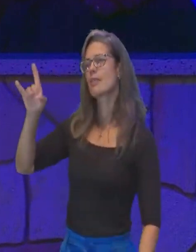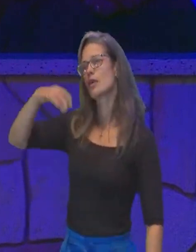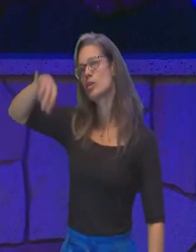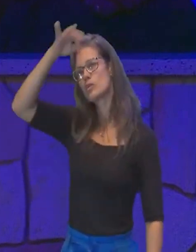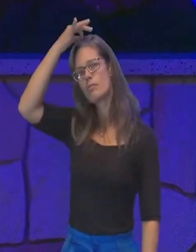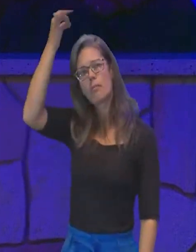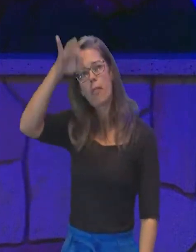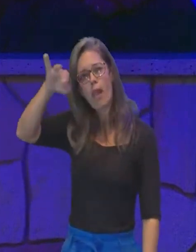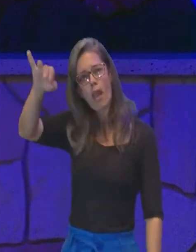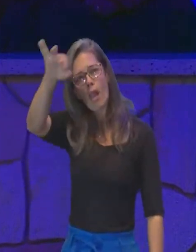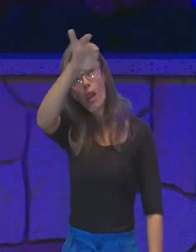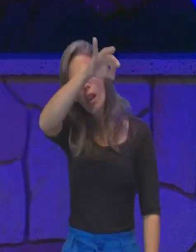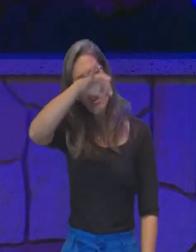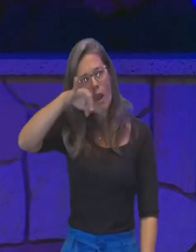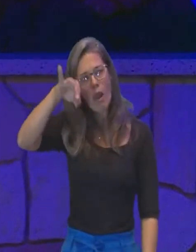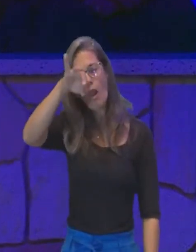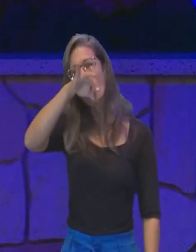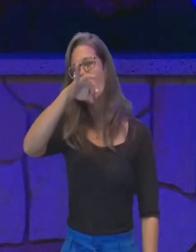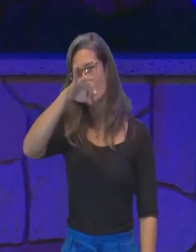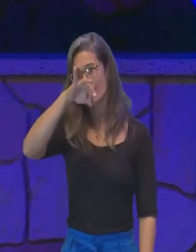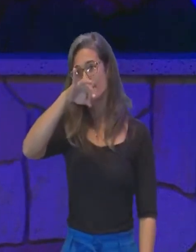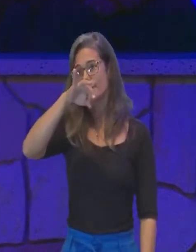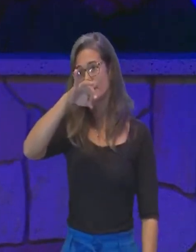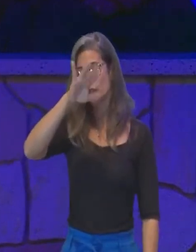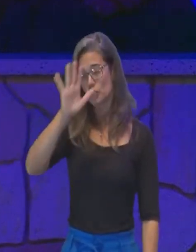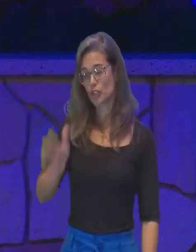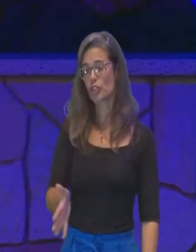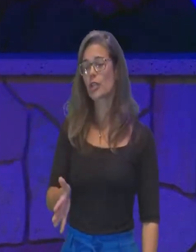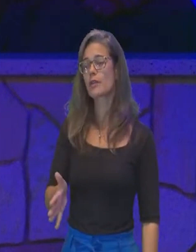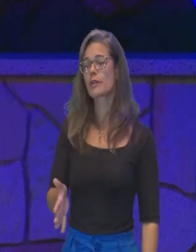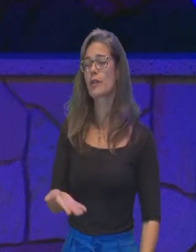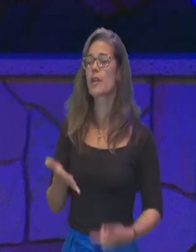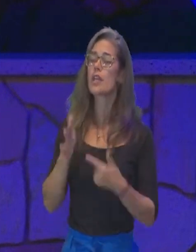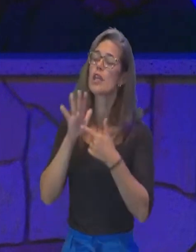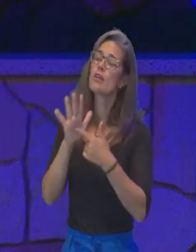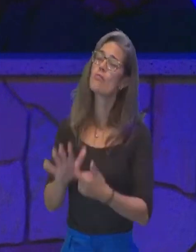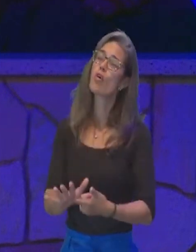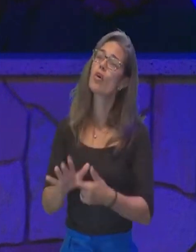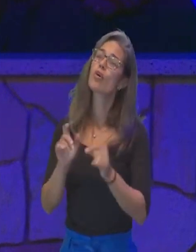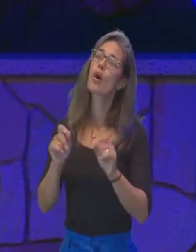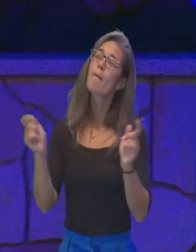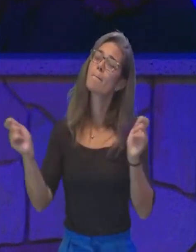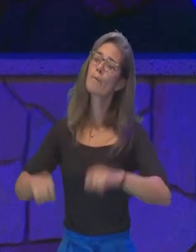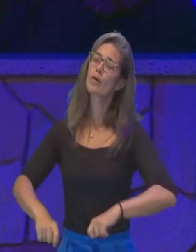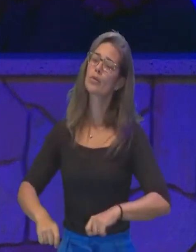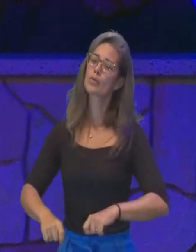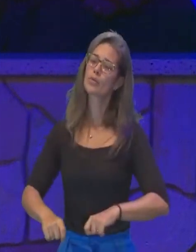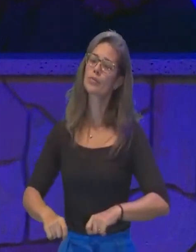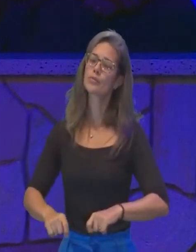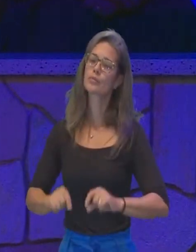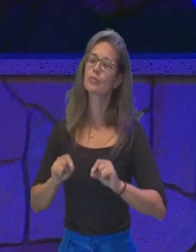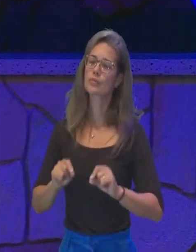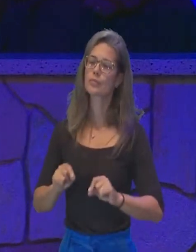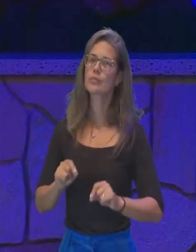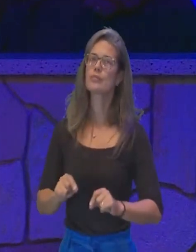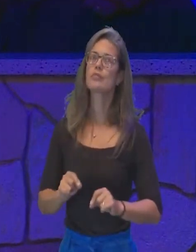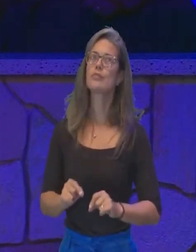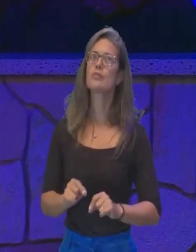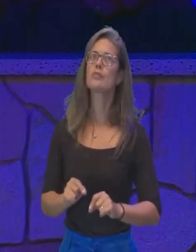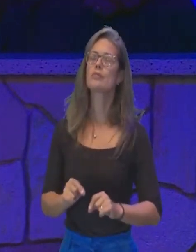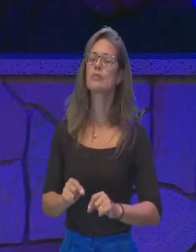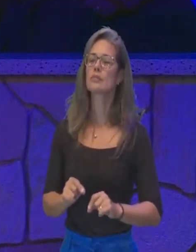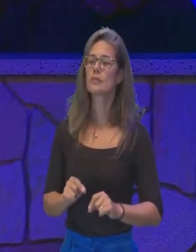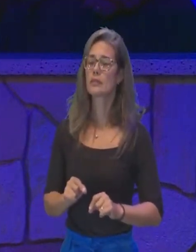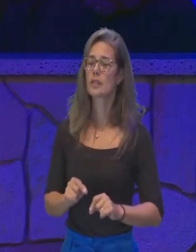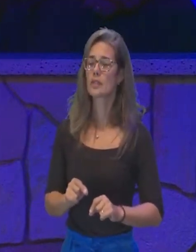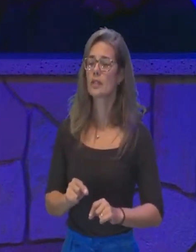ao nosso coração, mas sobretudo nos revelando esta possibilidade grande de sairmos da situação em que